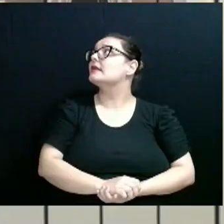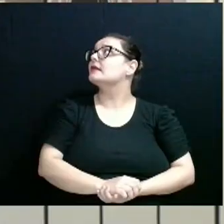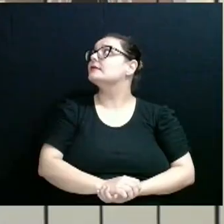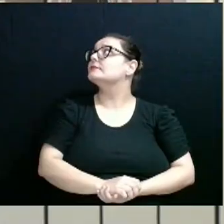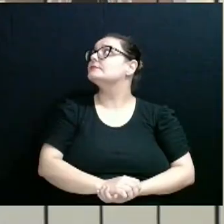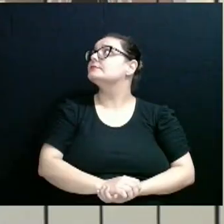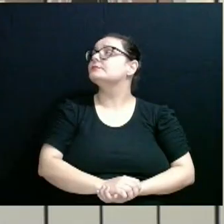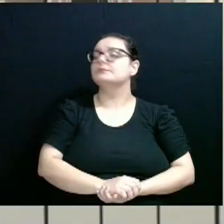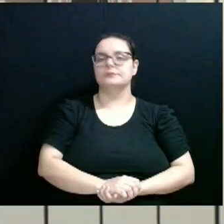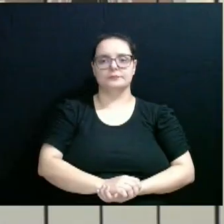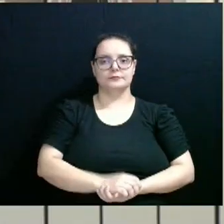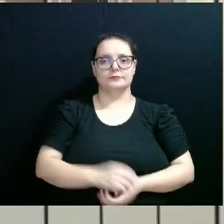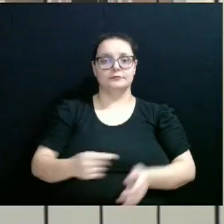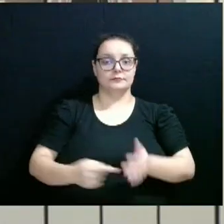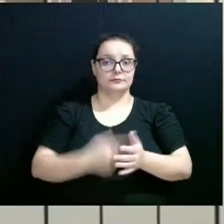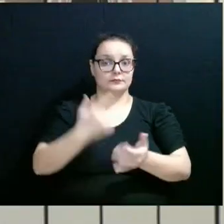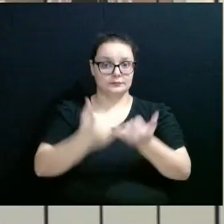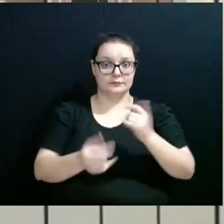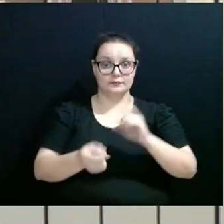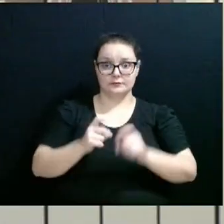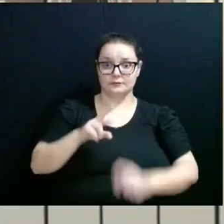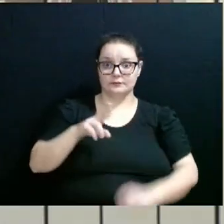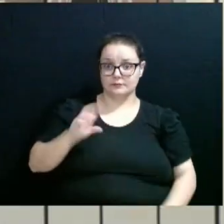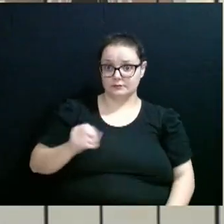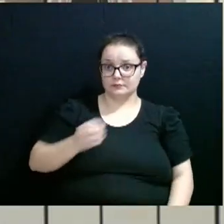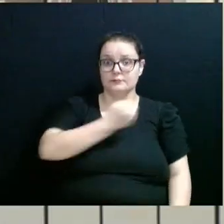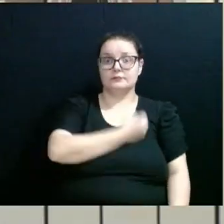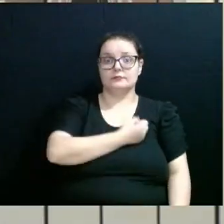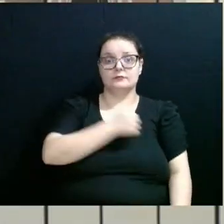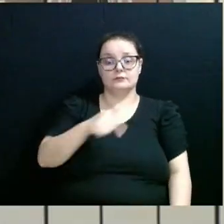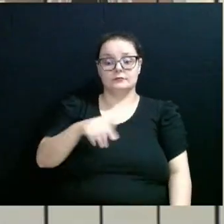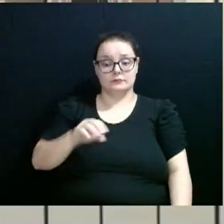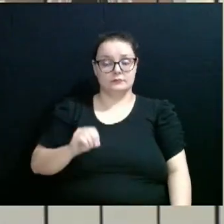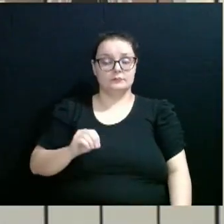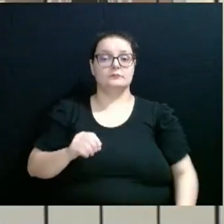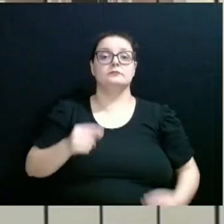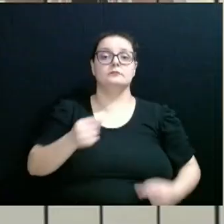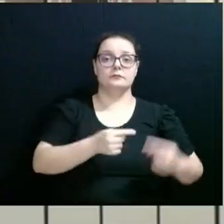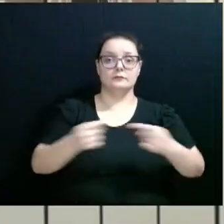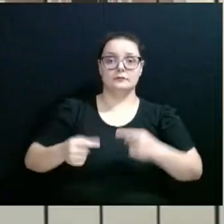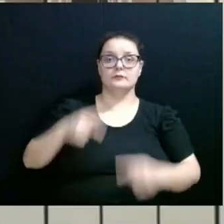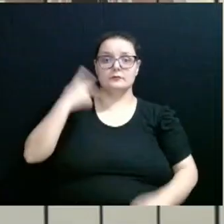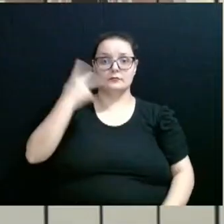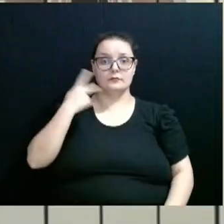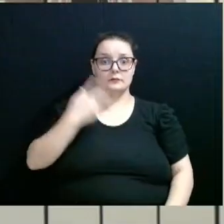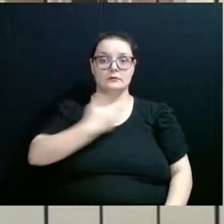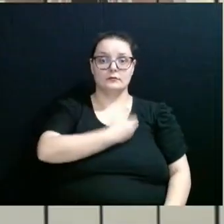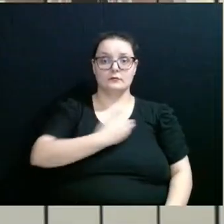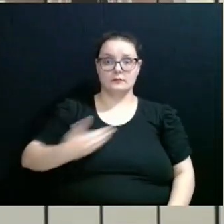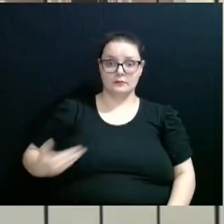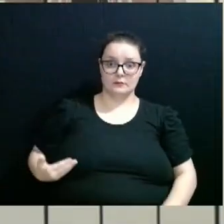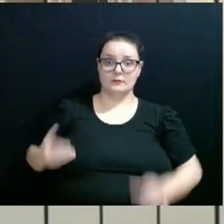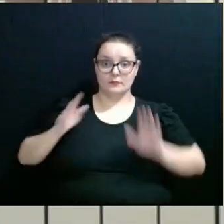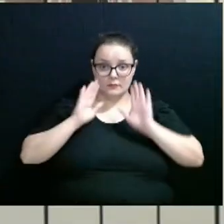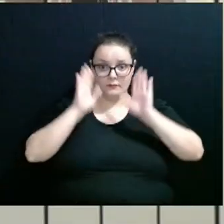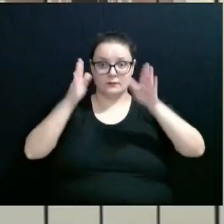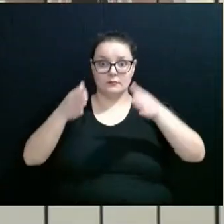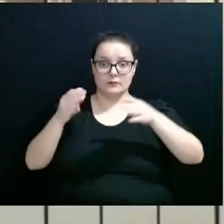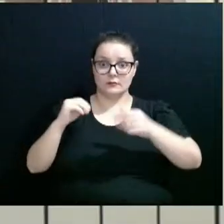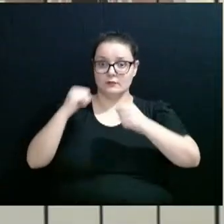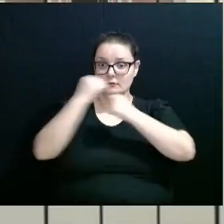Primeira parte da reunião ordinária de número 70 debate as políticas públicas voltadas à proteção de